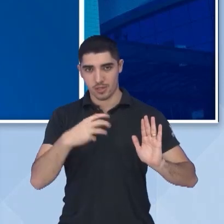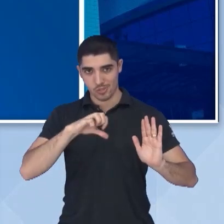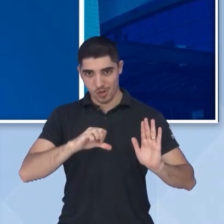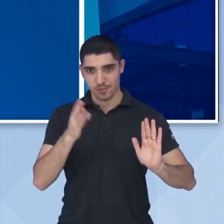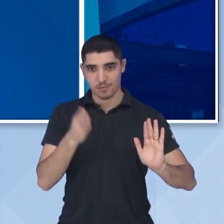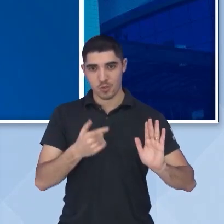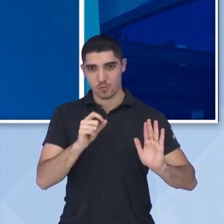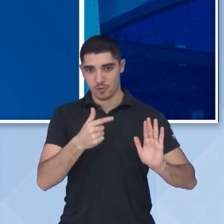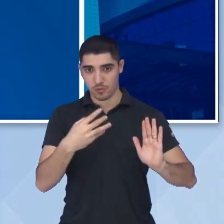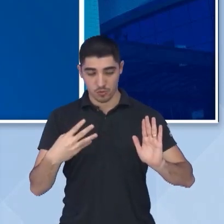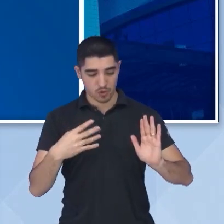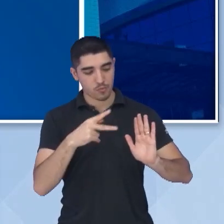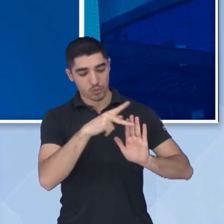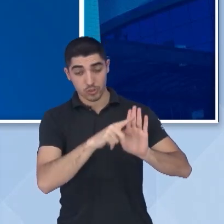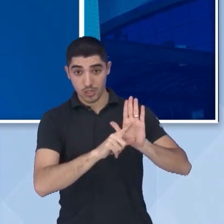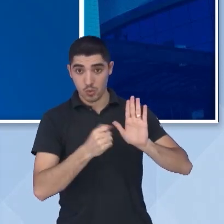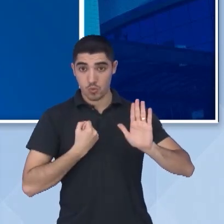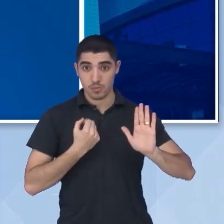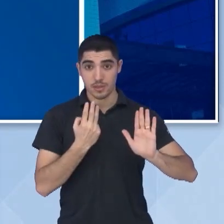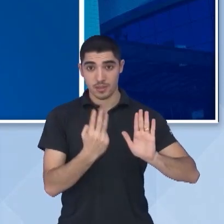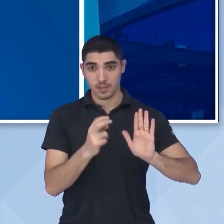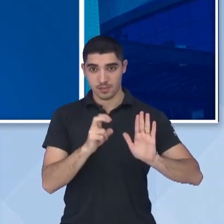14439/2024. Projeto de lei número